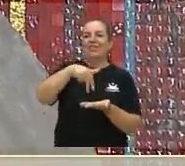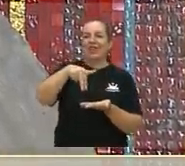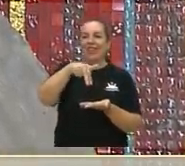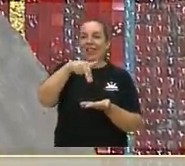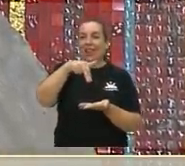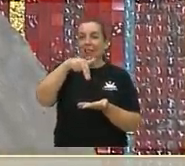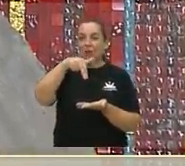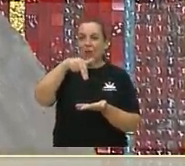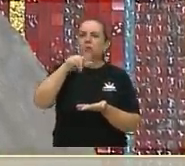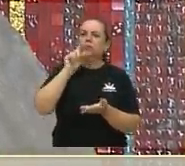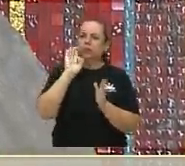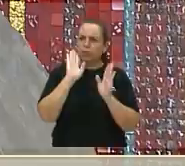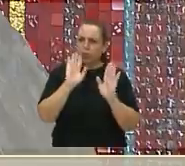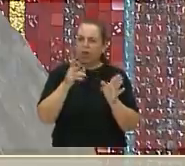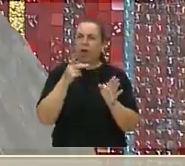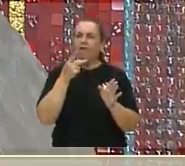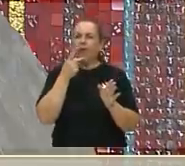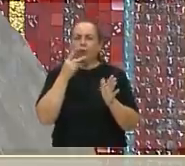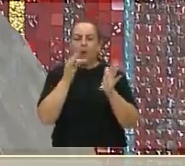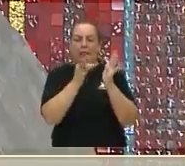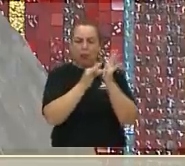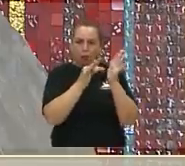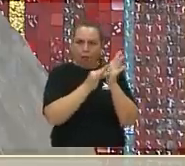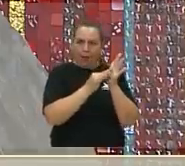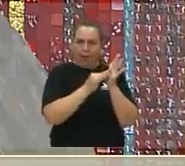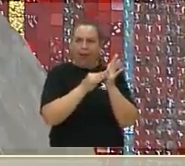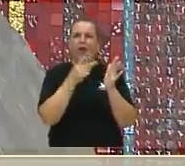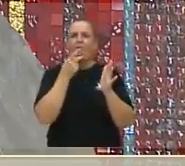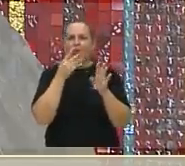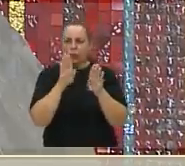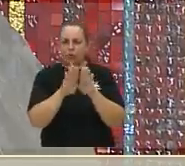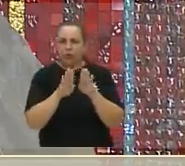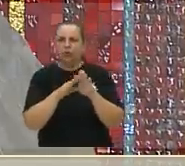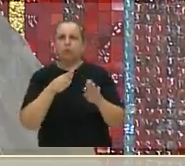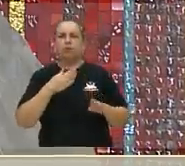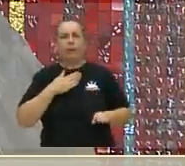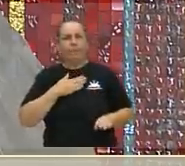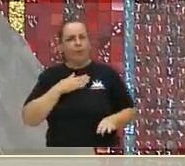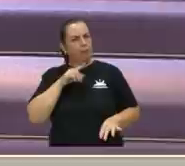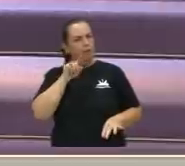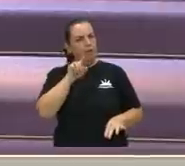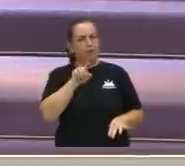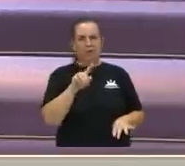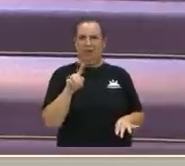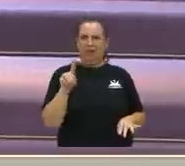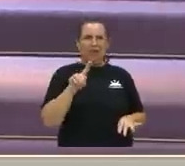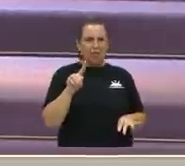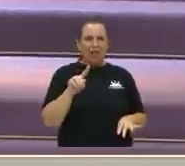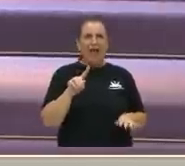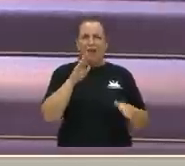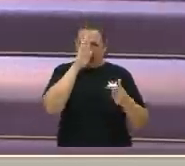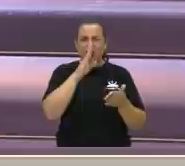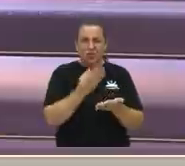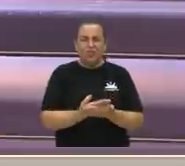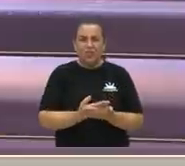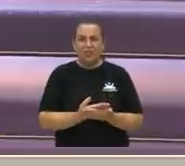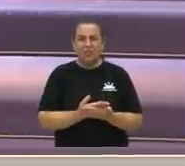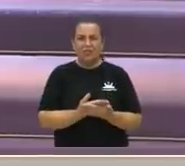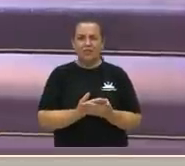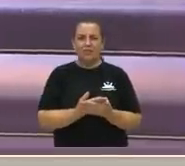e mais do que nunca tá dizendo para mim para você não seja em credo